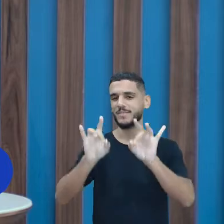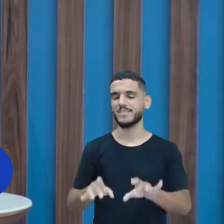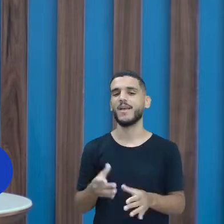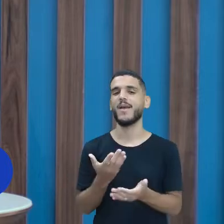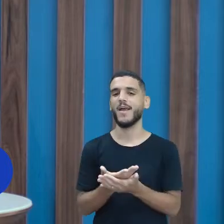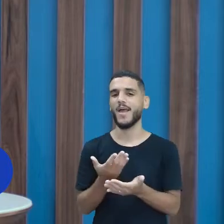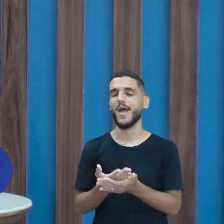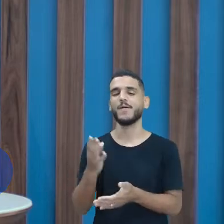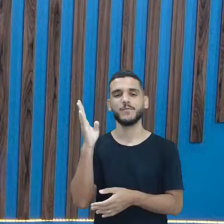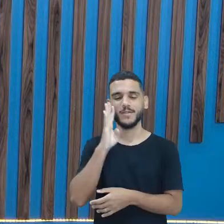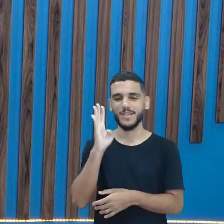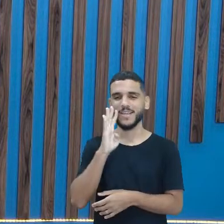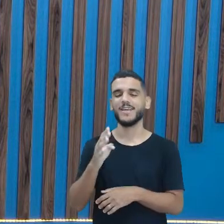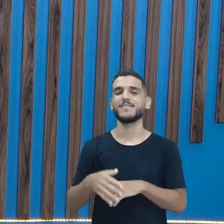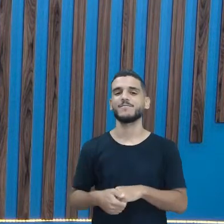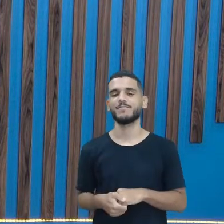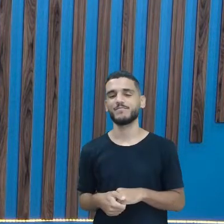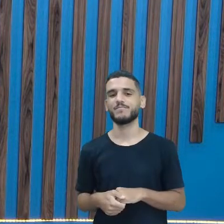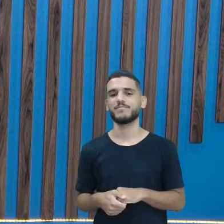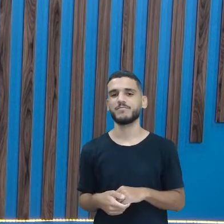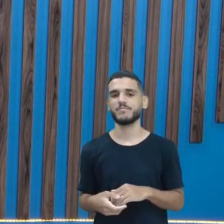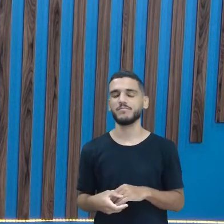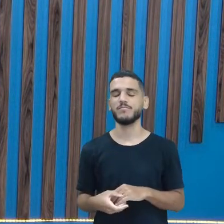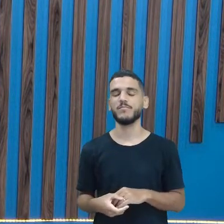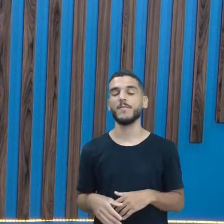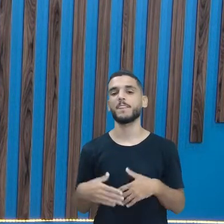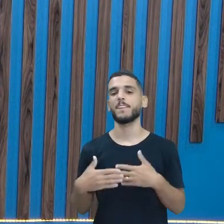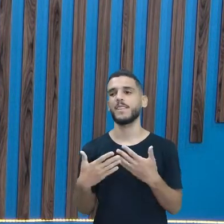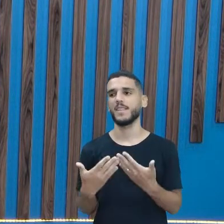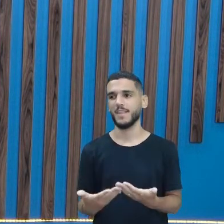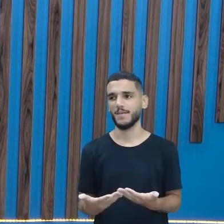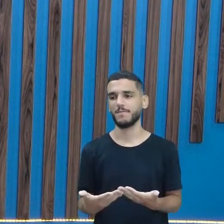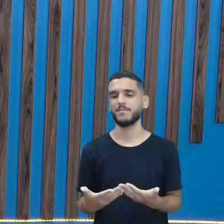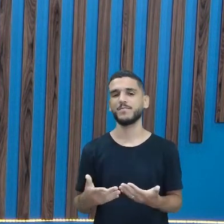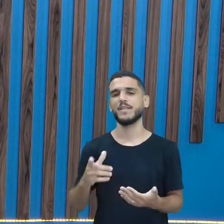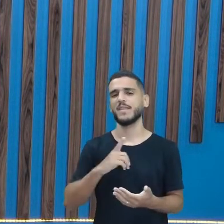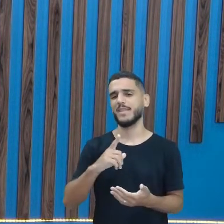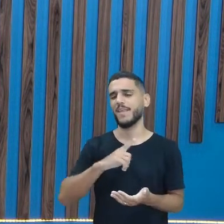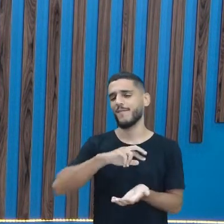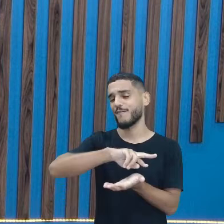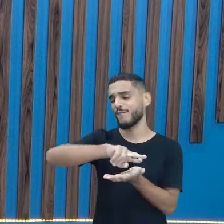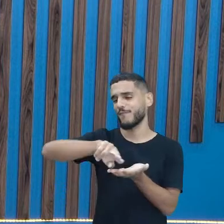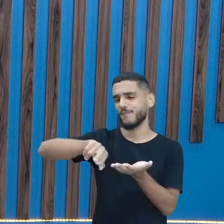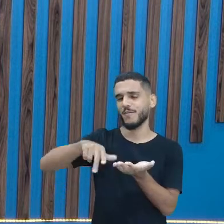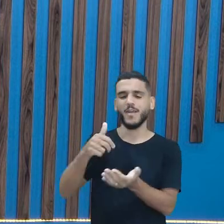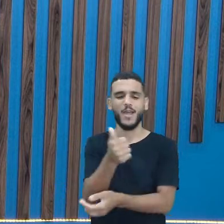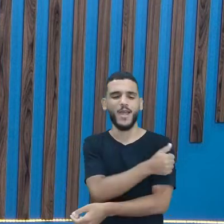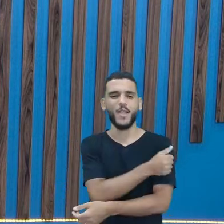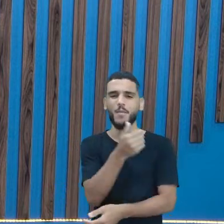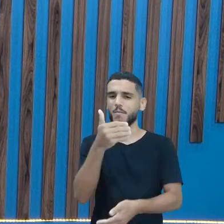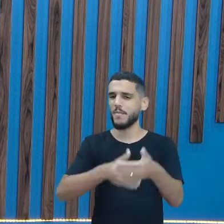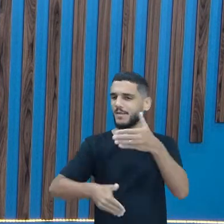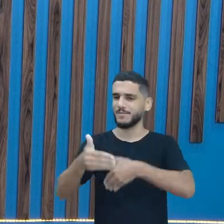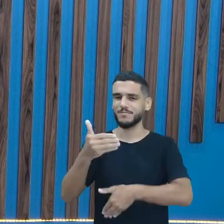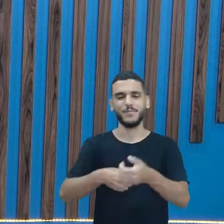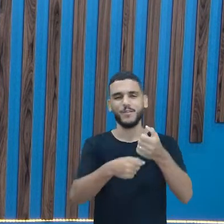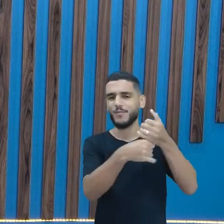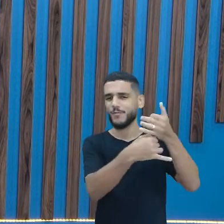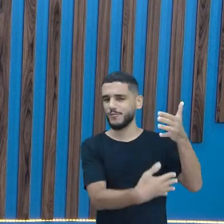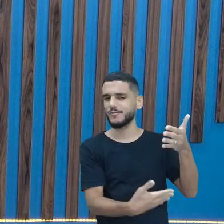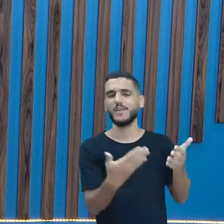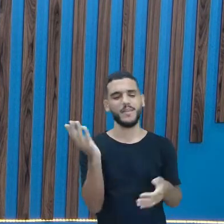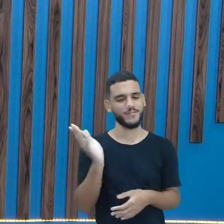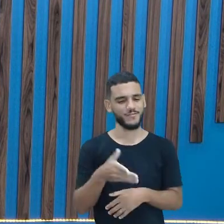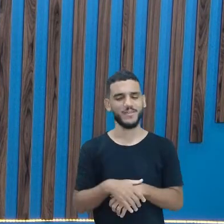legal. Pois é. Logo cedinho estava aí a Nuala, a Isabela, a Samara, né? Todo mundo aí participando,